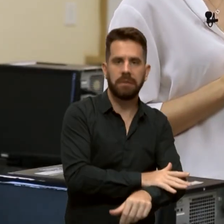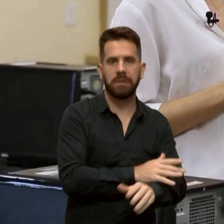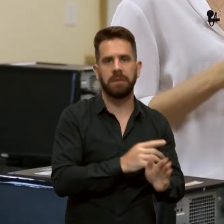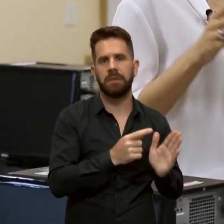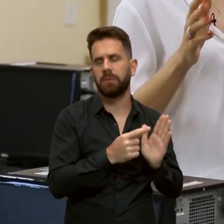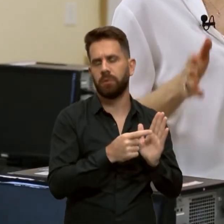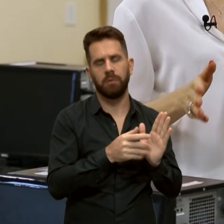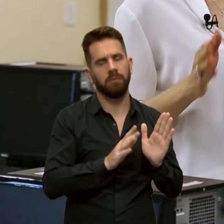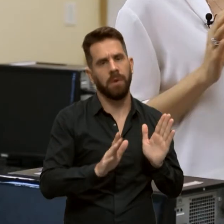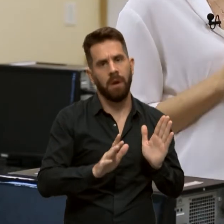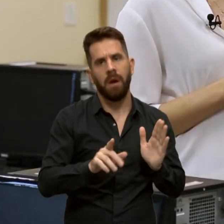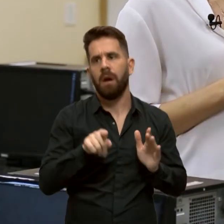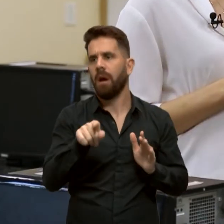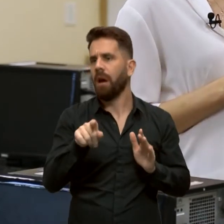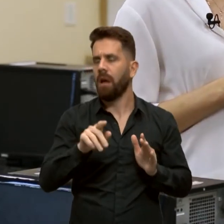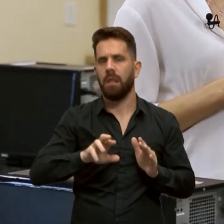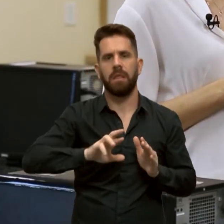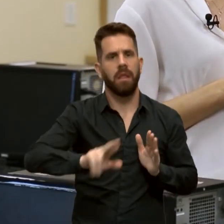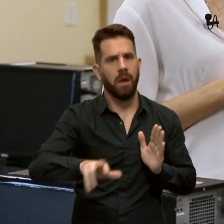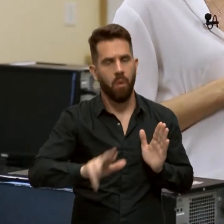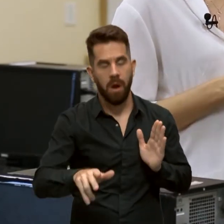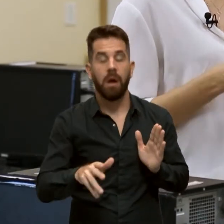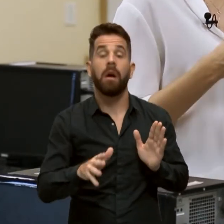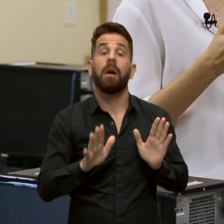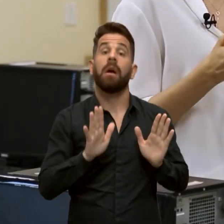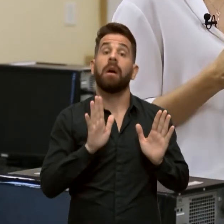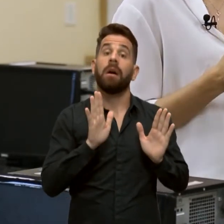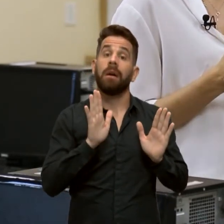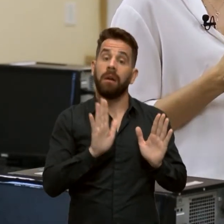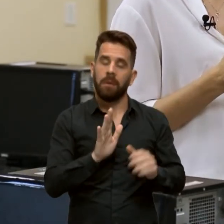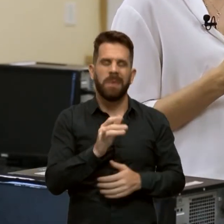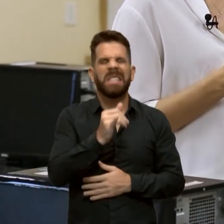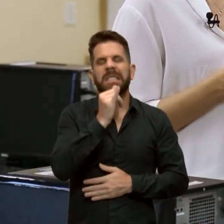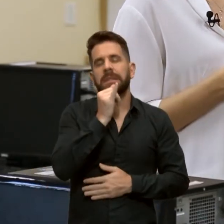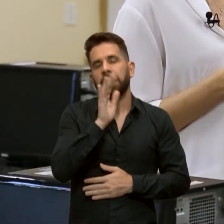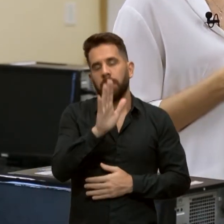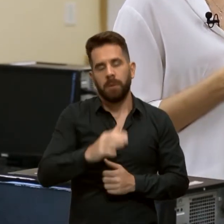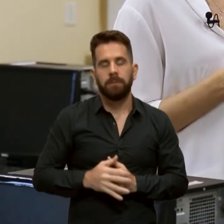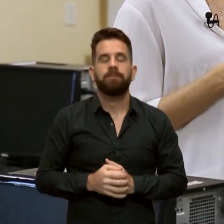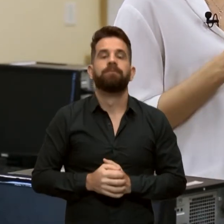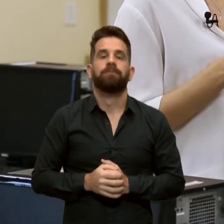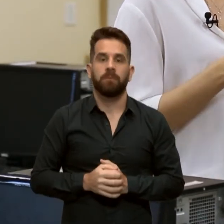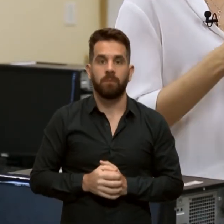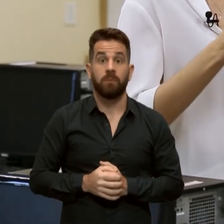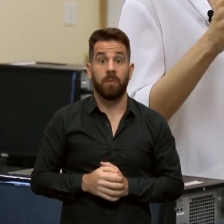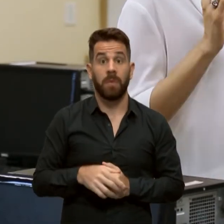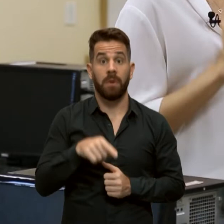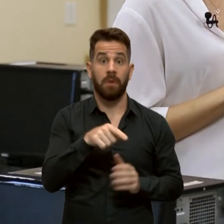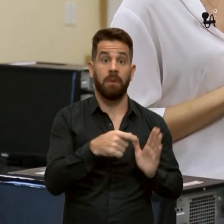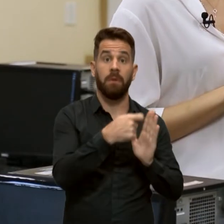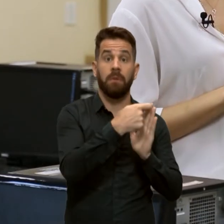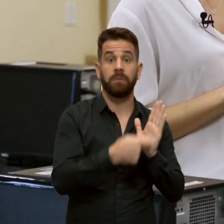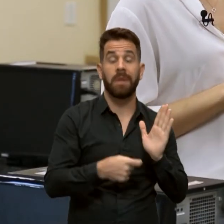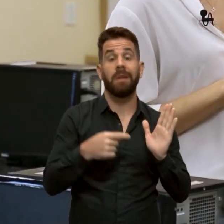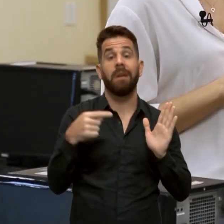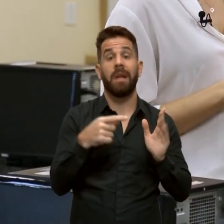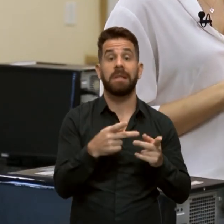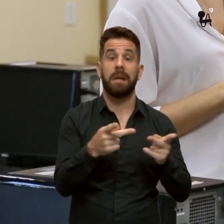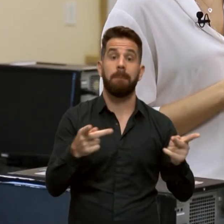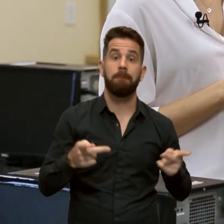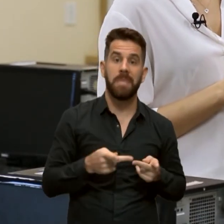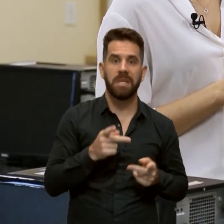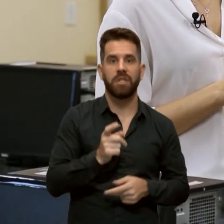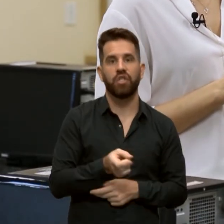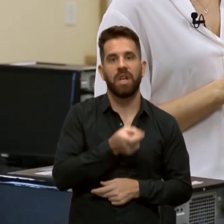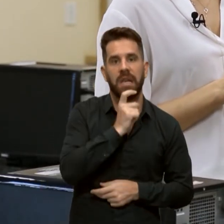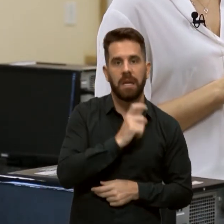traços de racismo, esse outro não tem traços de racismo. Então, vou te dar um exemplo. Esta pizza está gelada. Digamos que